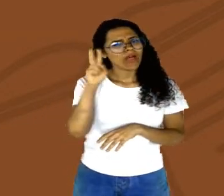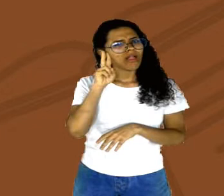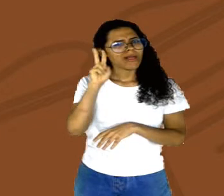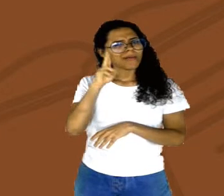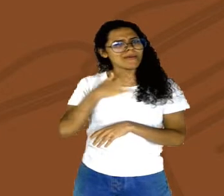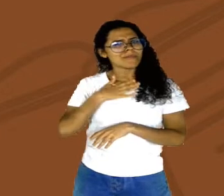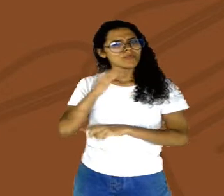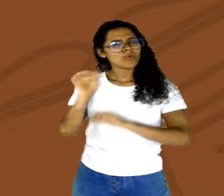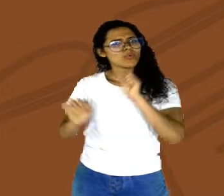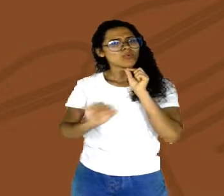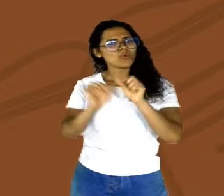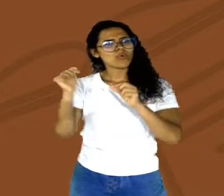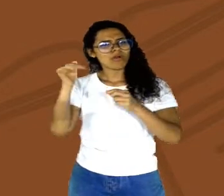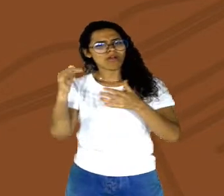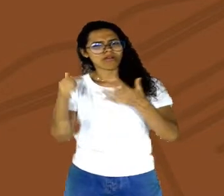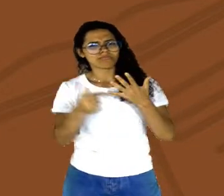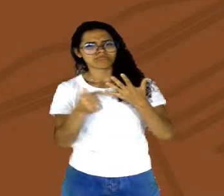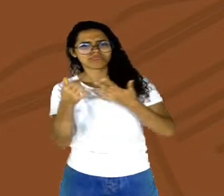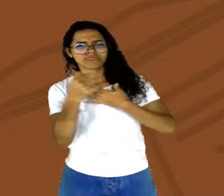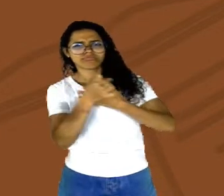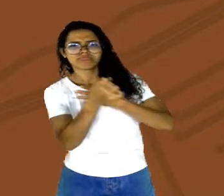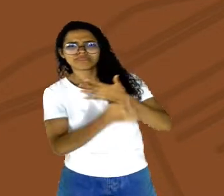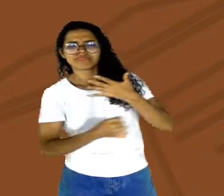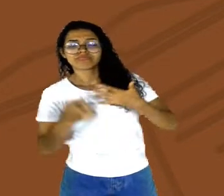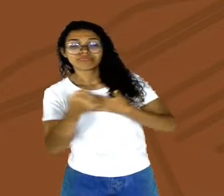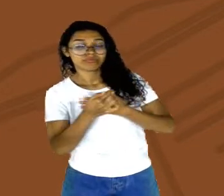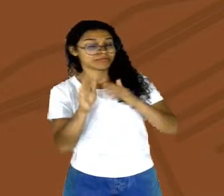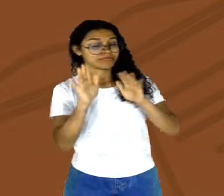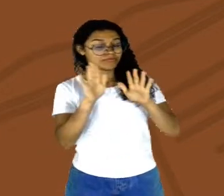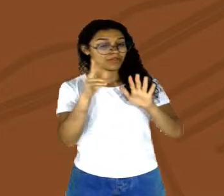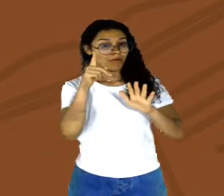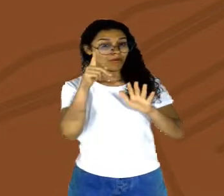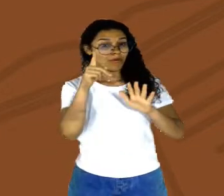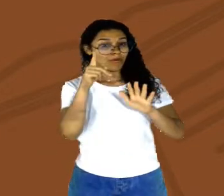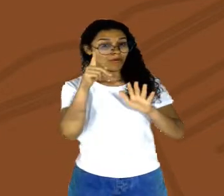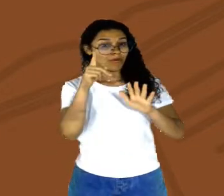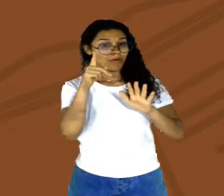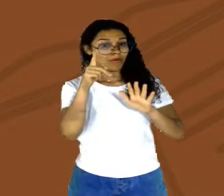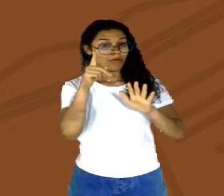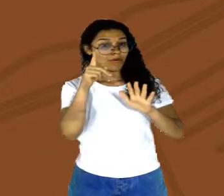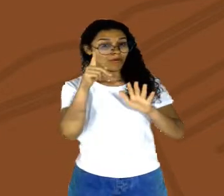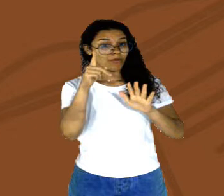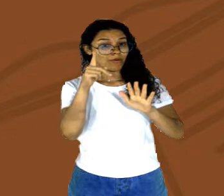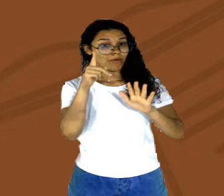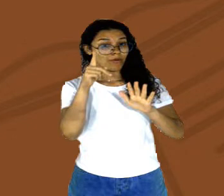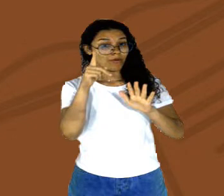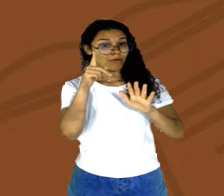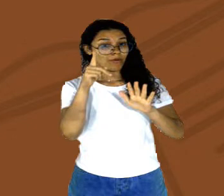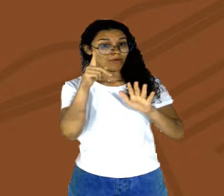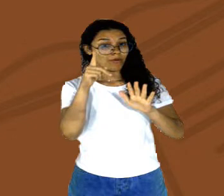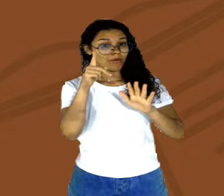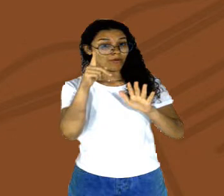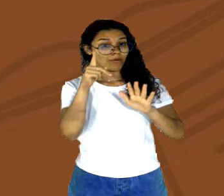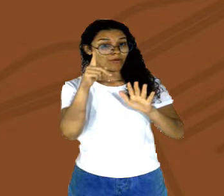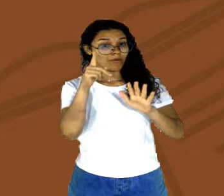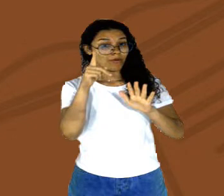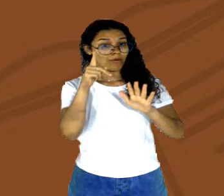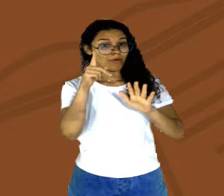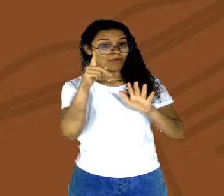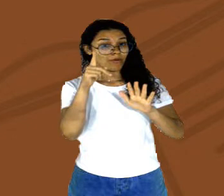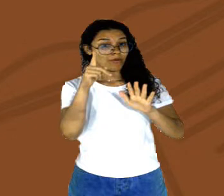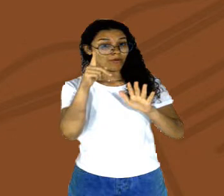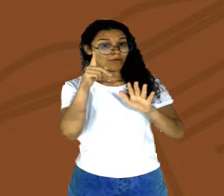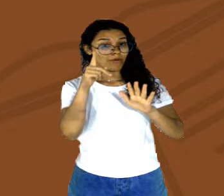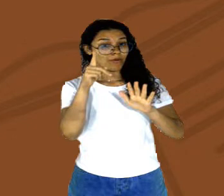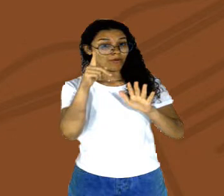endócrino? Relembro. Pega um caderninho aí, uma caneta, um lápis, vai anotando. São muitas informações, mas a gente tenta ser